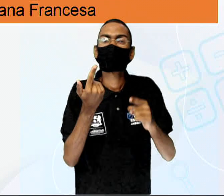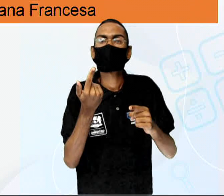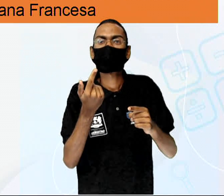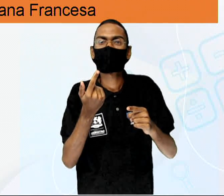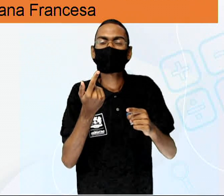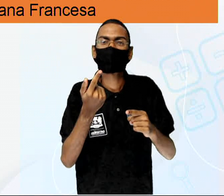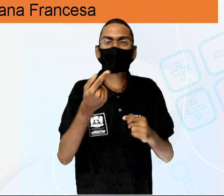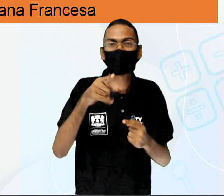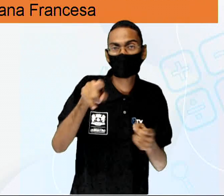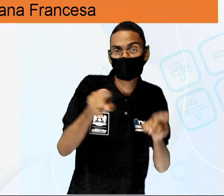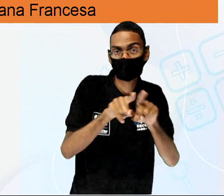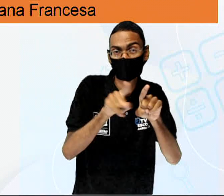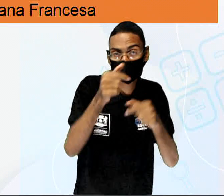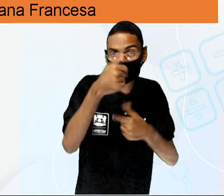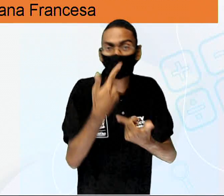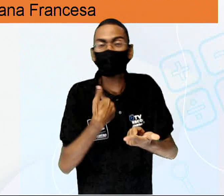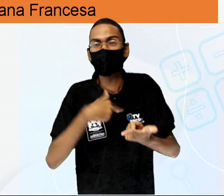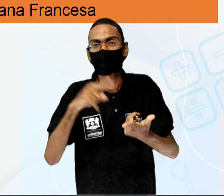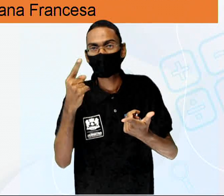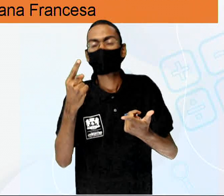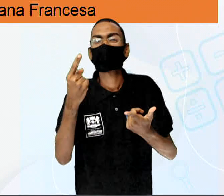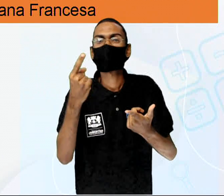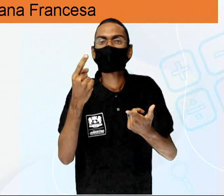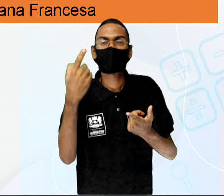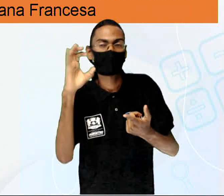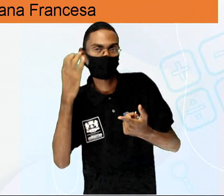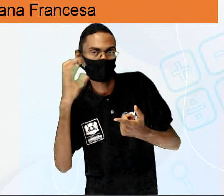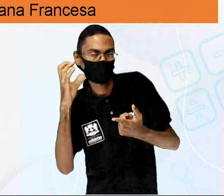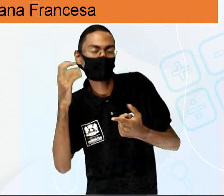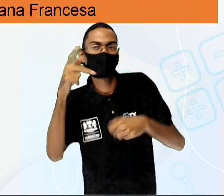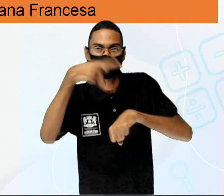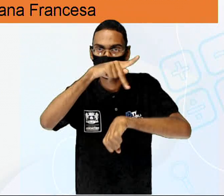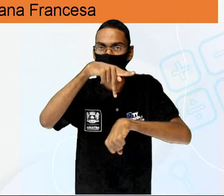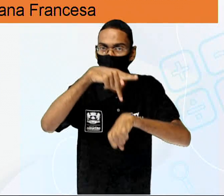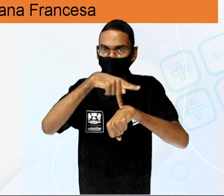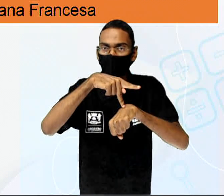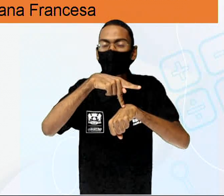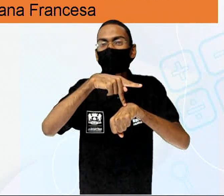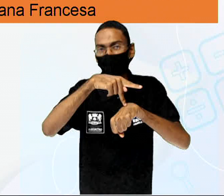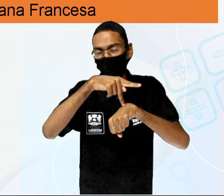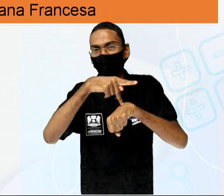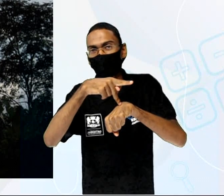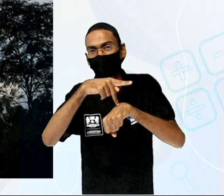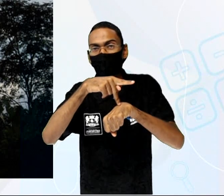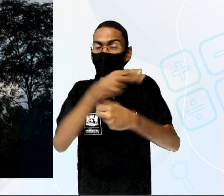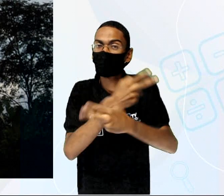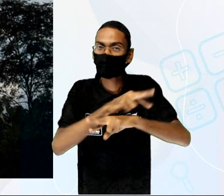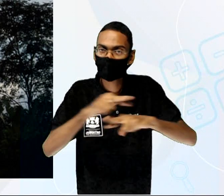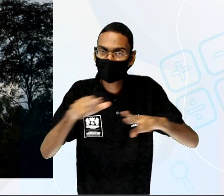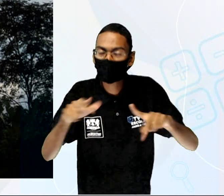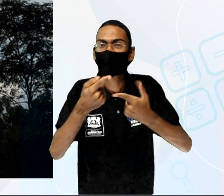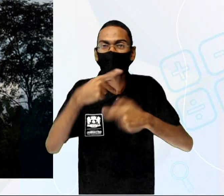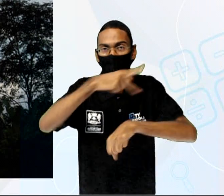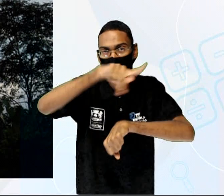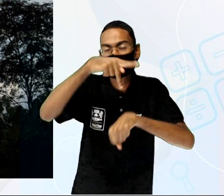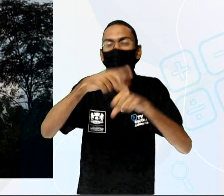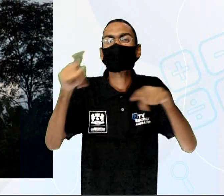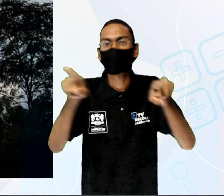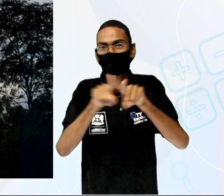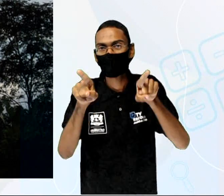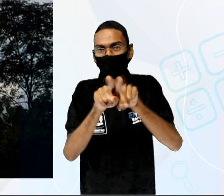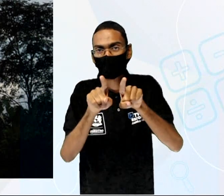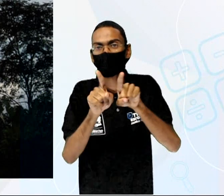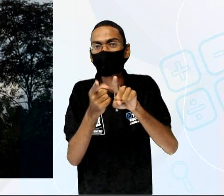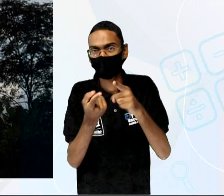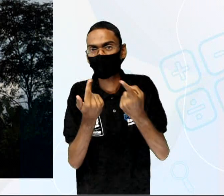países vizinhos, como Colômbia, a Guiana, Suriname, a Guiana Francesa, tá? E aí a gente tem a imagem